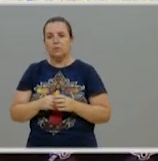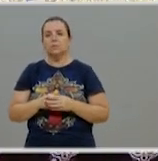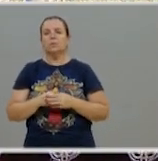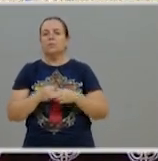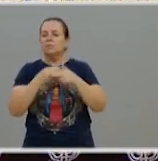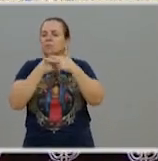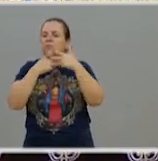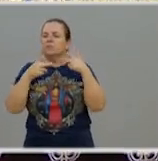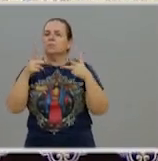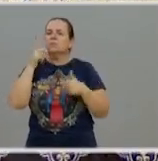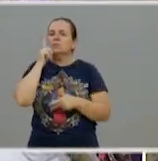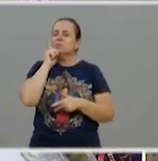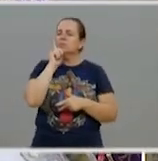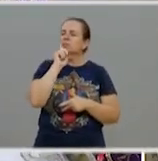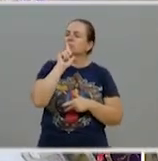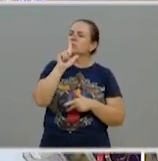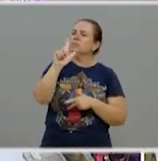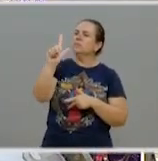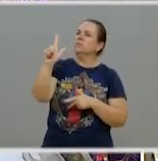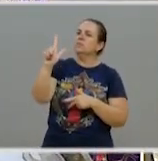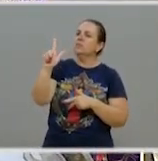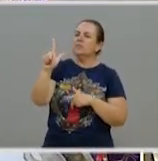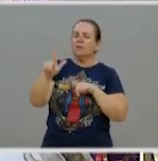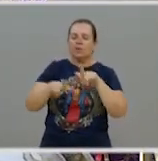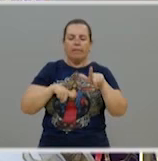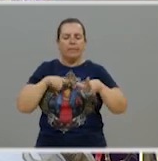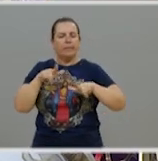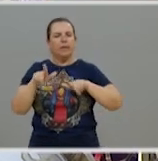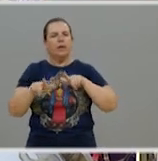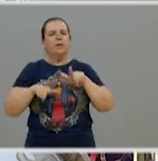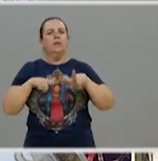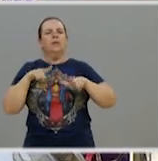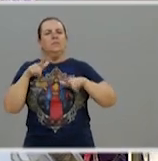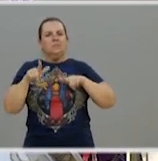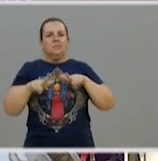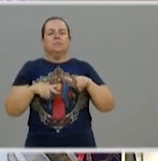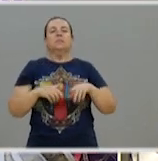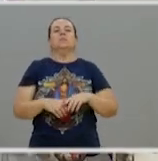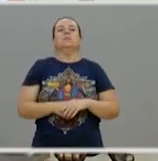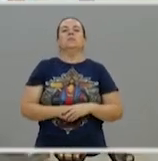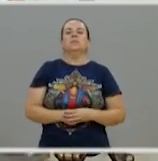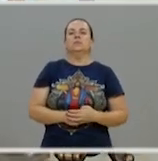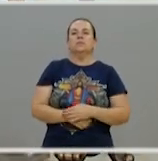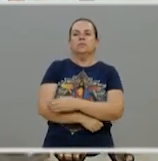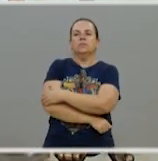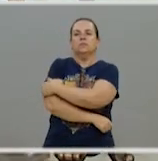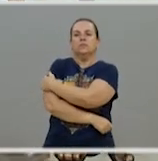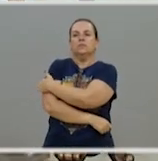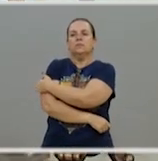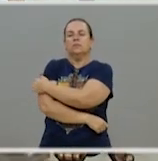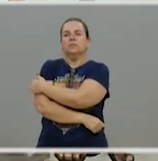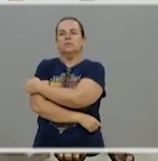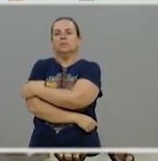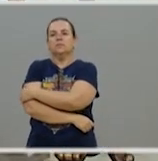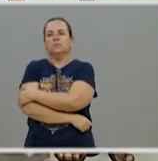pelos frutos das nossas jornadas,